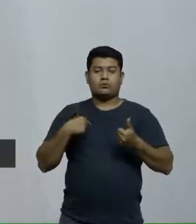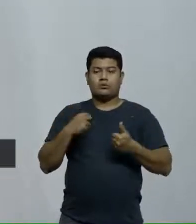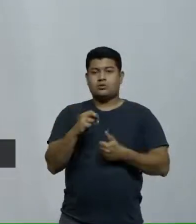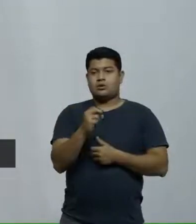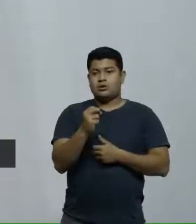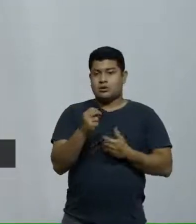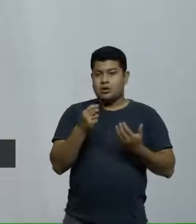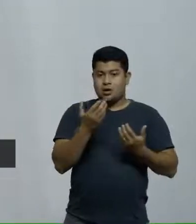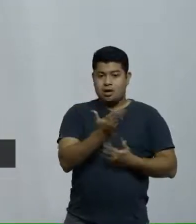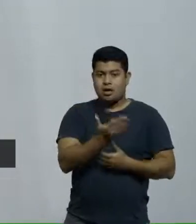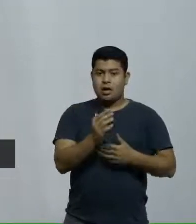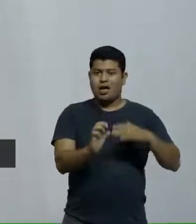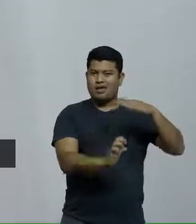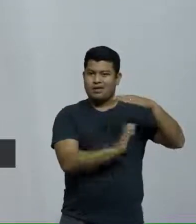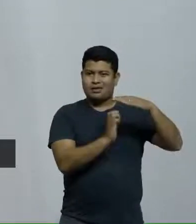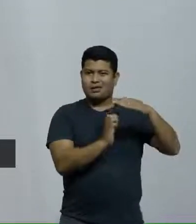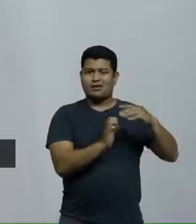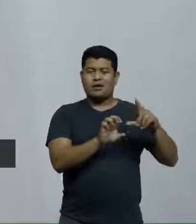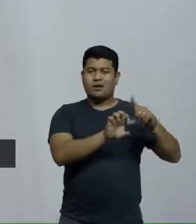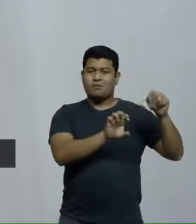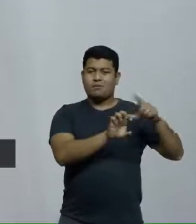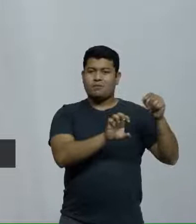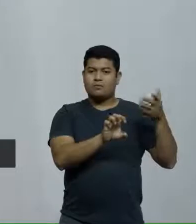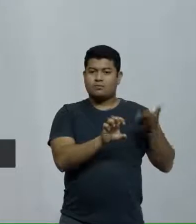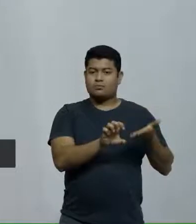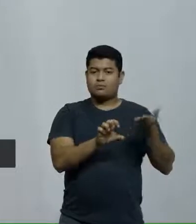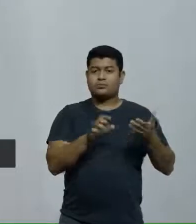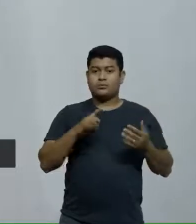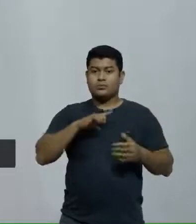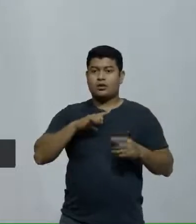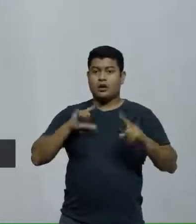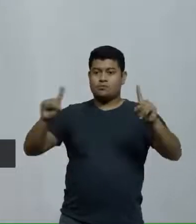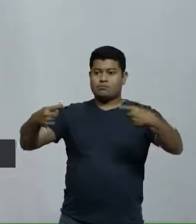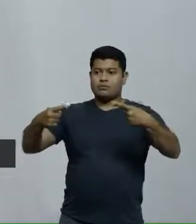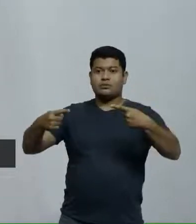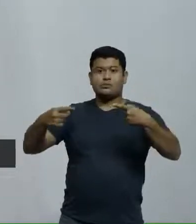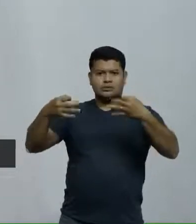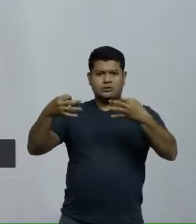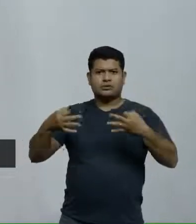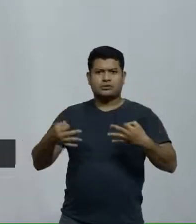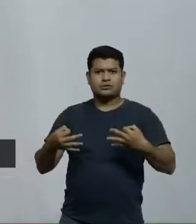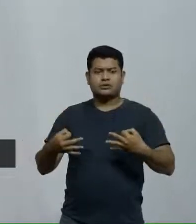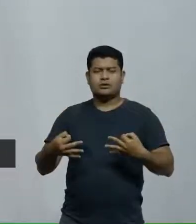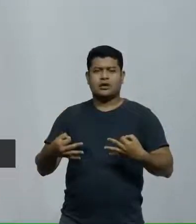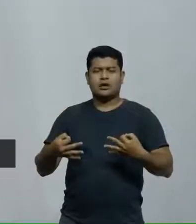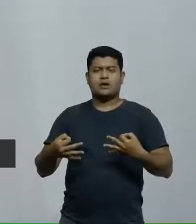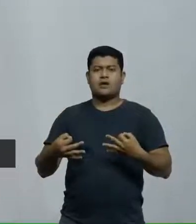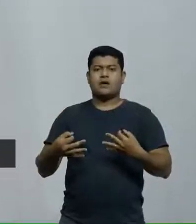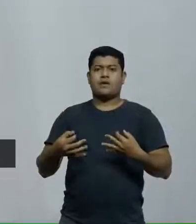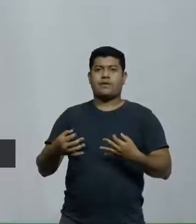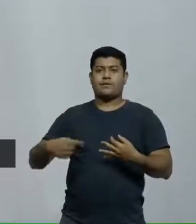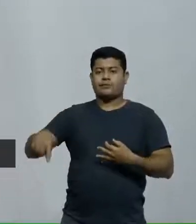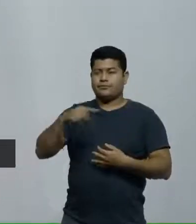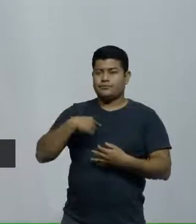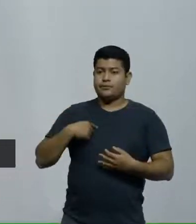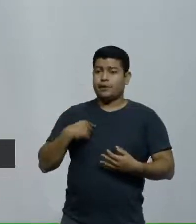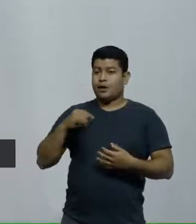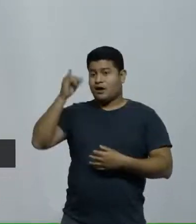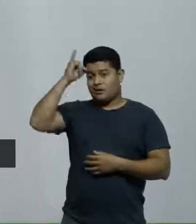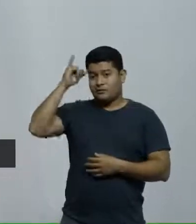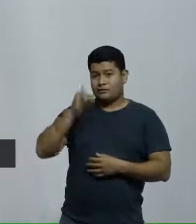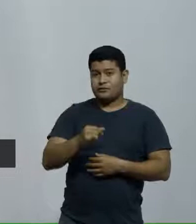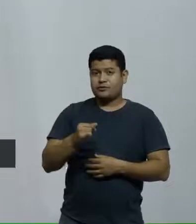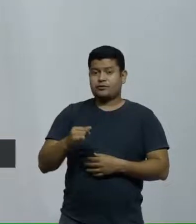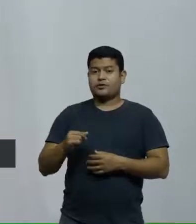Catarina, o empresário, ele tenha uma concorrência leal e a gente combata a injusta concorrência. Muito